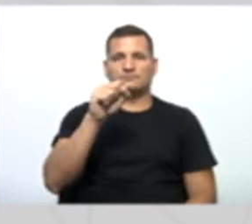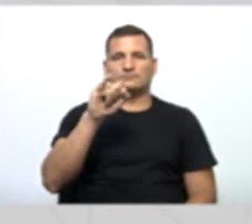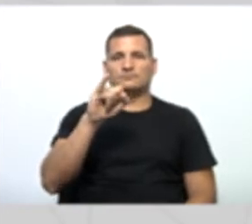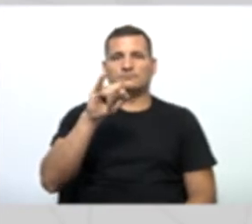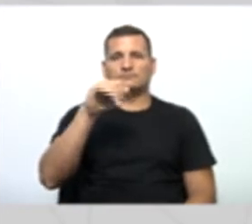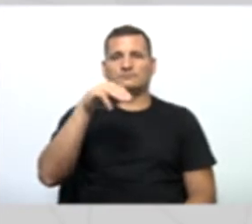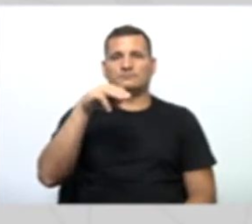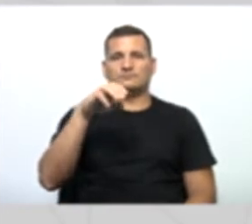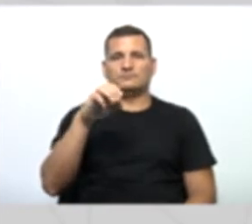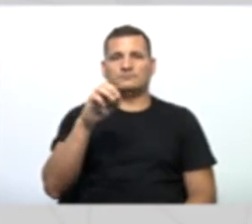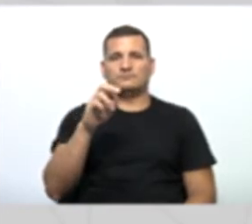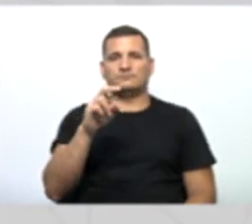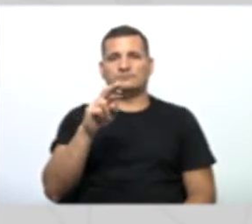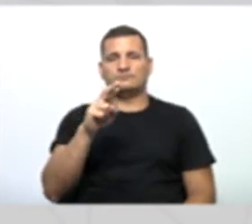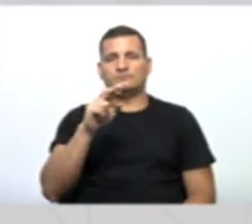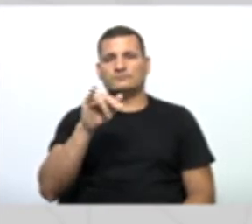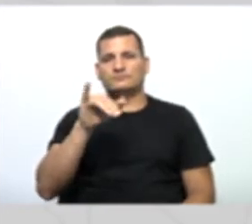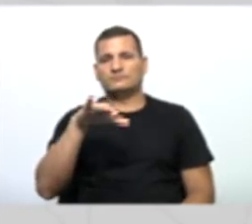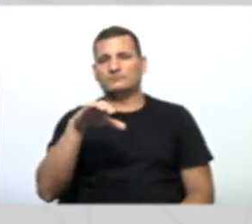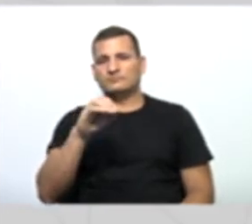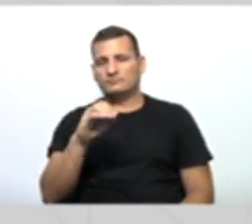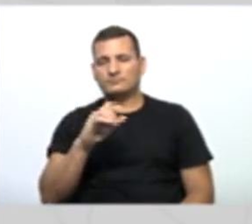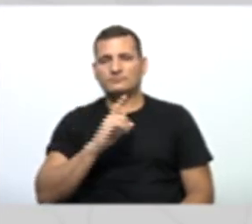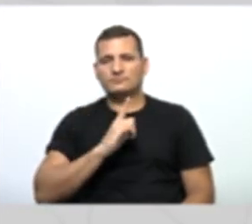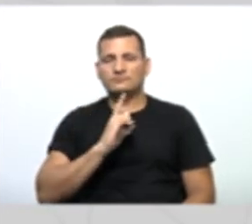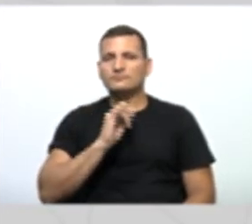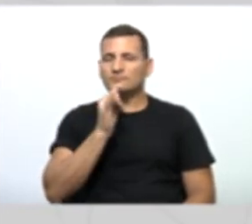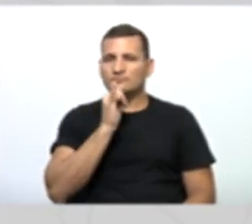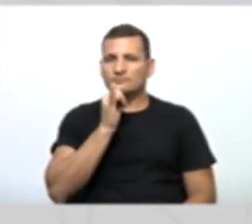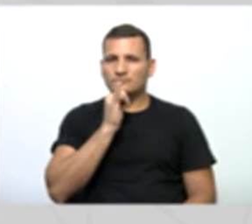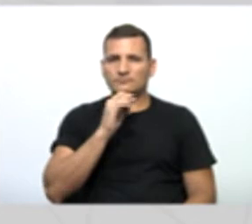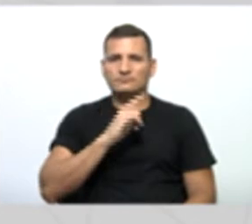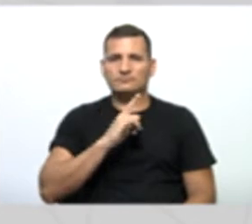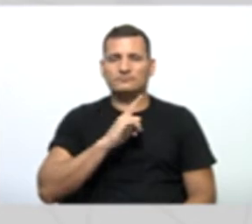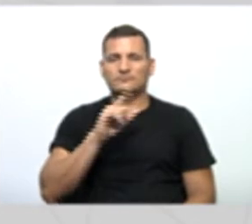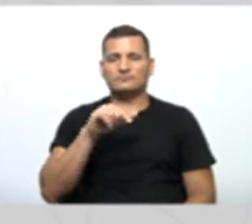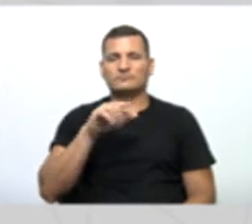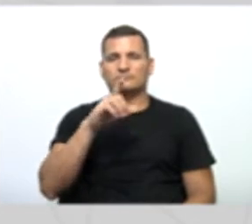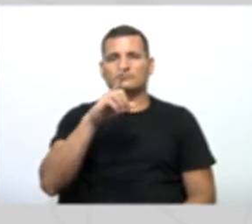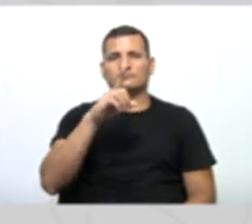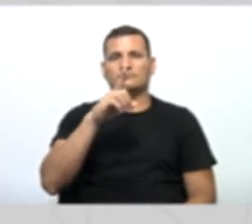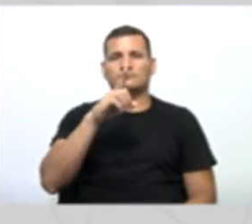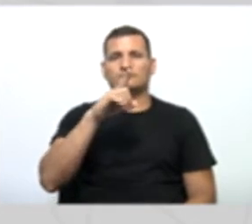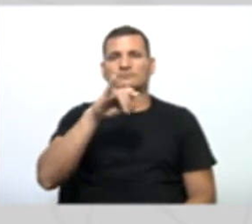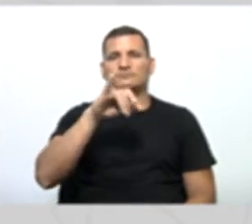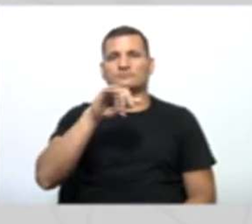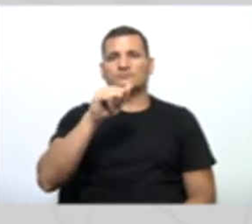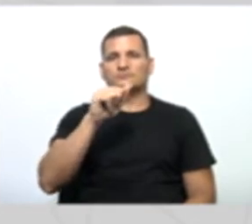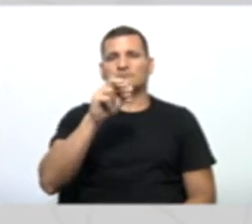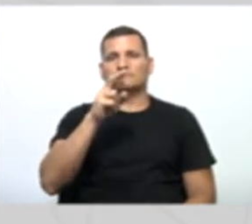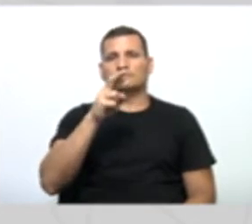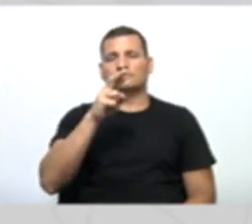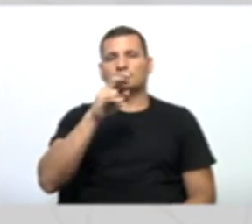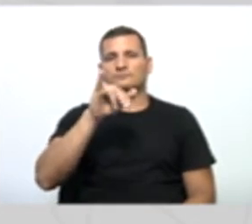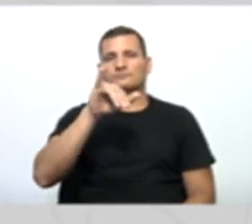tem um exemplo bem legal que são os diários impressos, né? Ele segue essa linha, né?